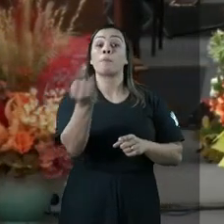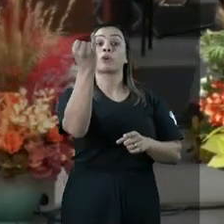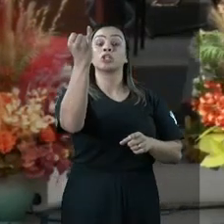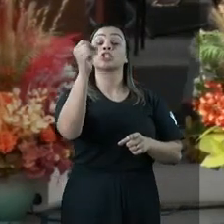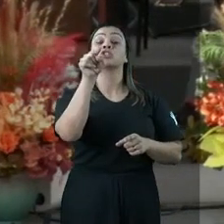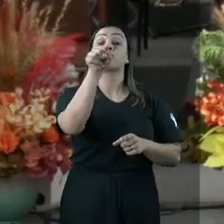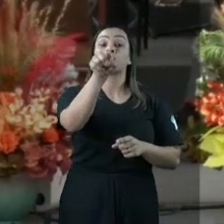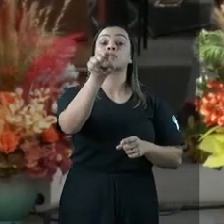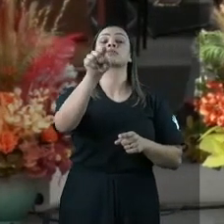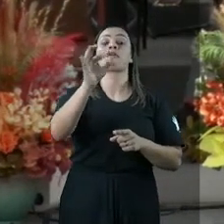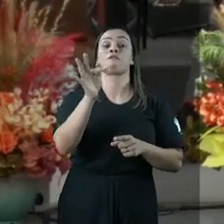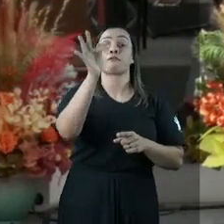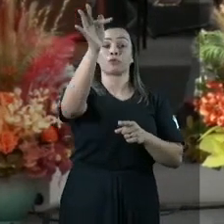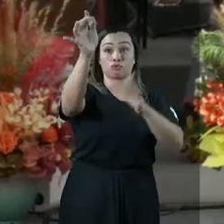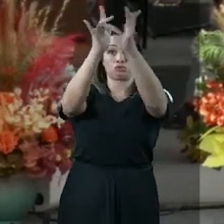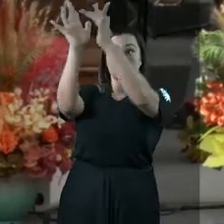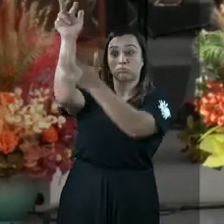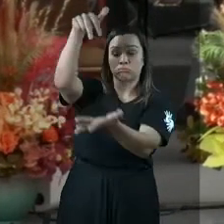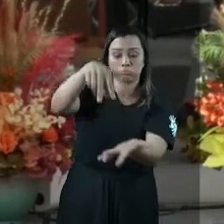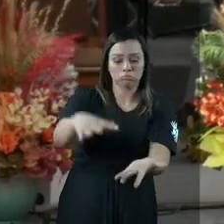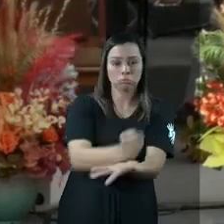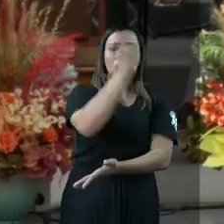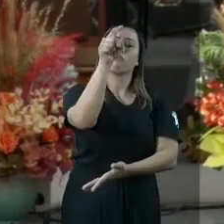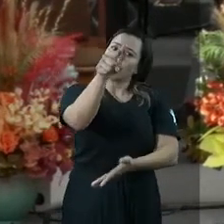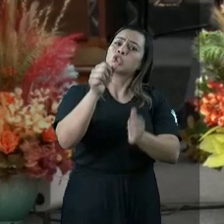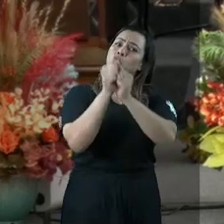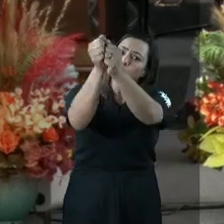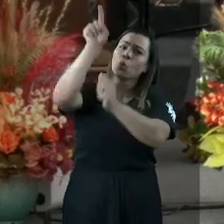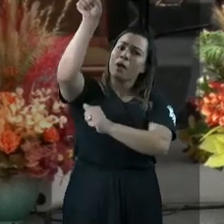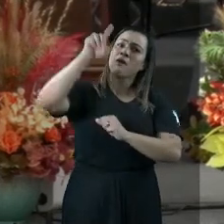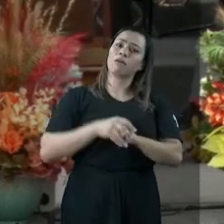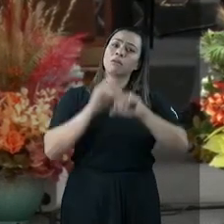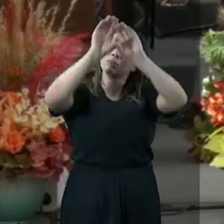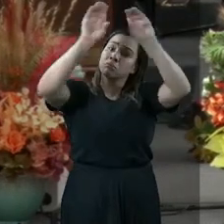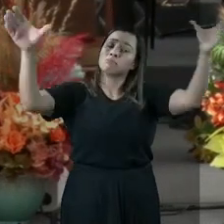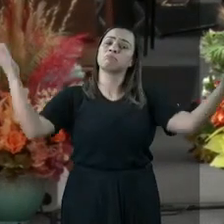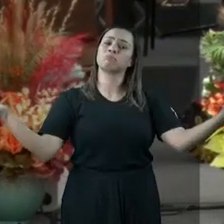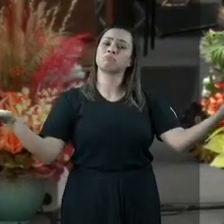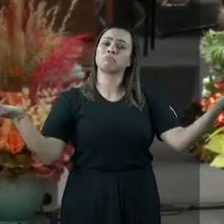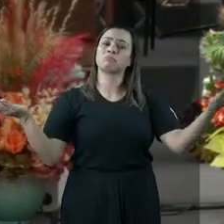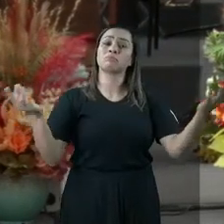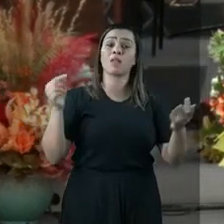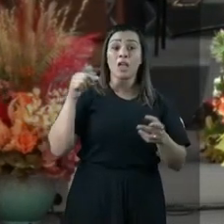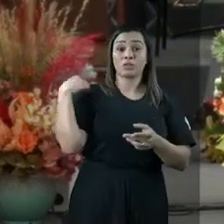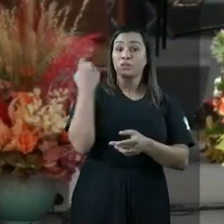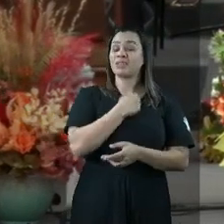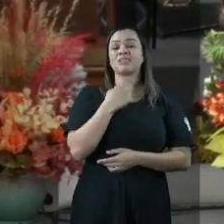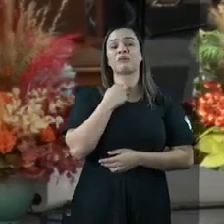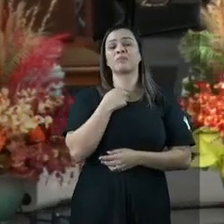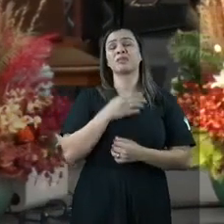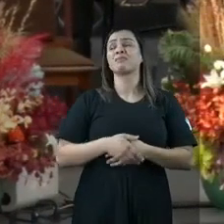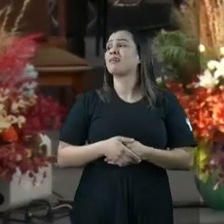Segura, a geração que busca o Senhor e quer ver a face do Rei da Glória, não é uma geração mimizenta, que diz assim: não me